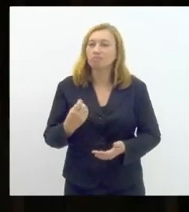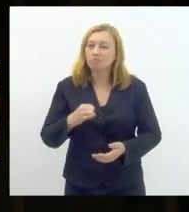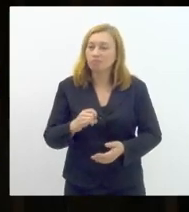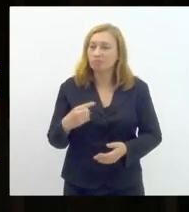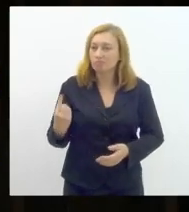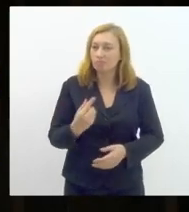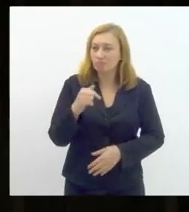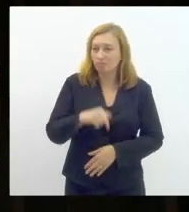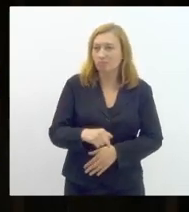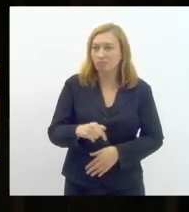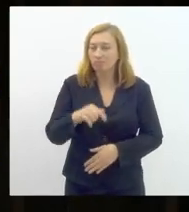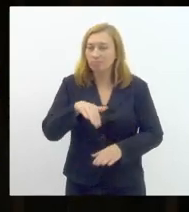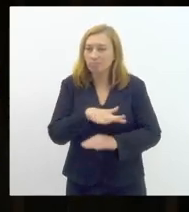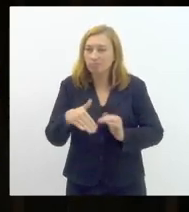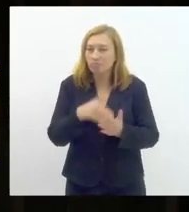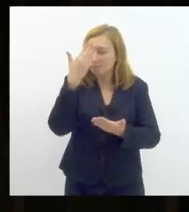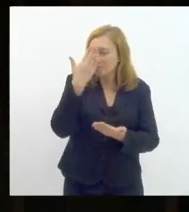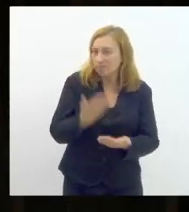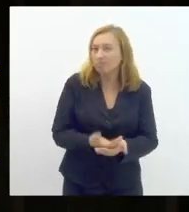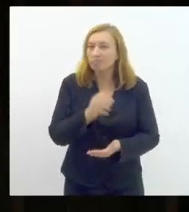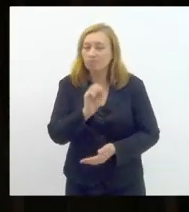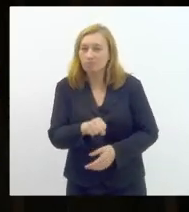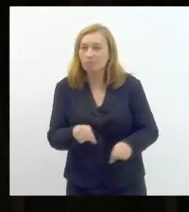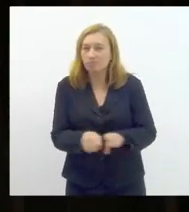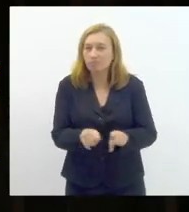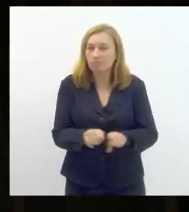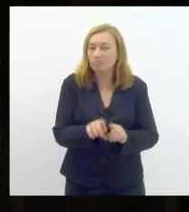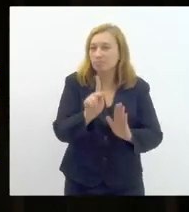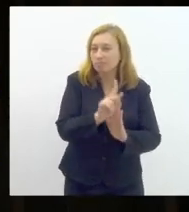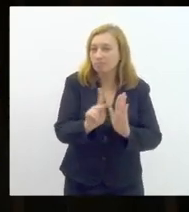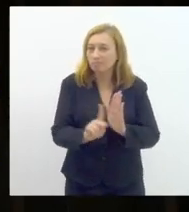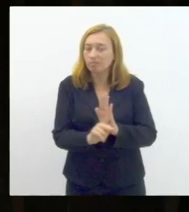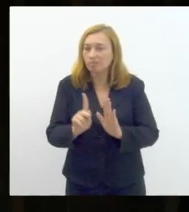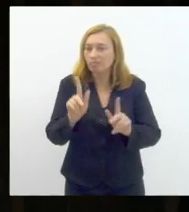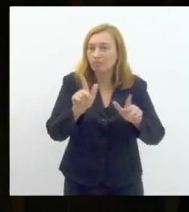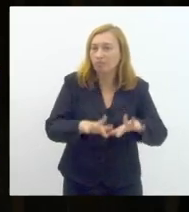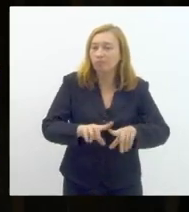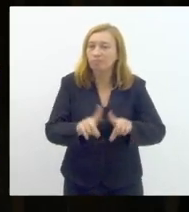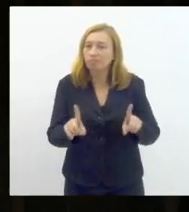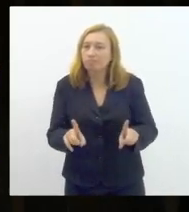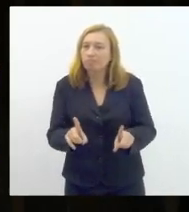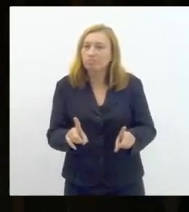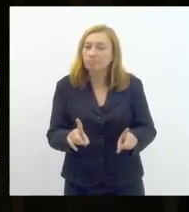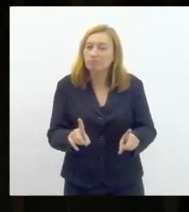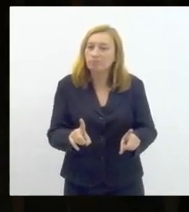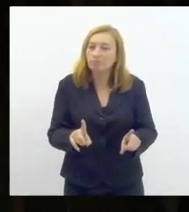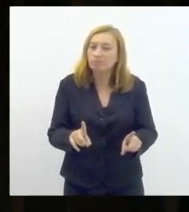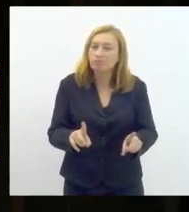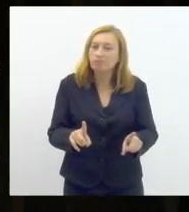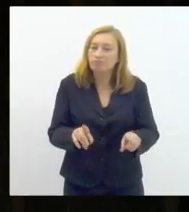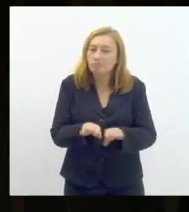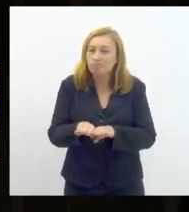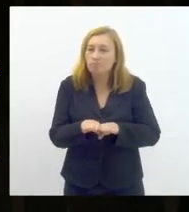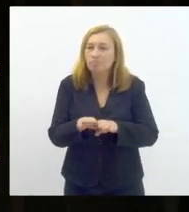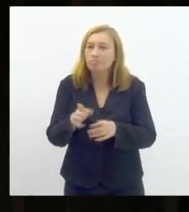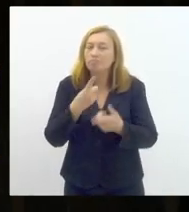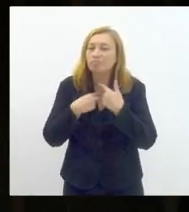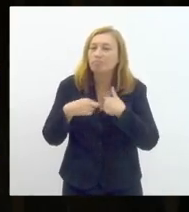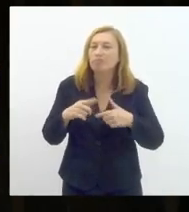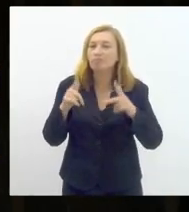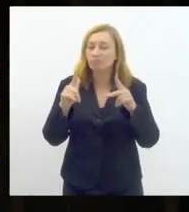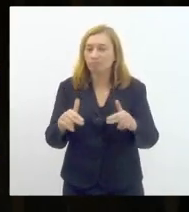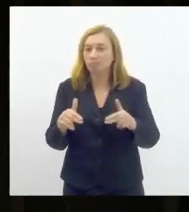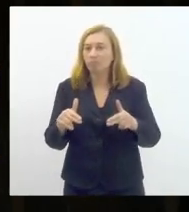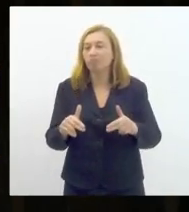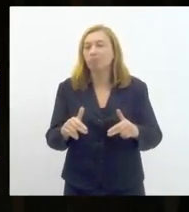todo mundo acredita nisso também. A gente tem projetos diferentes, mas eu acho que o intuito é o mesmo. A gente quer ver mudança e